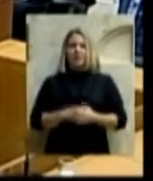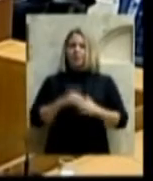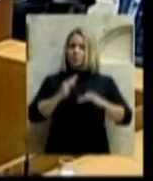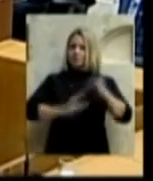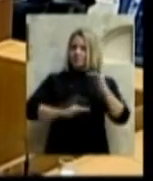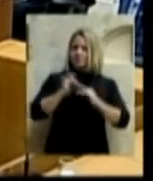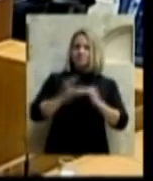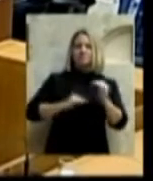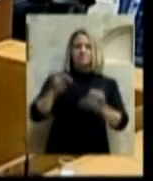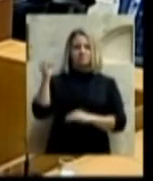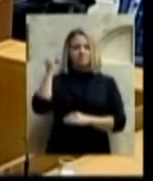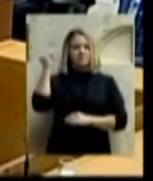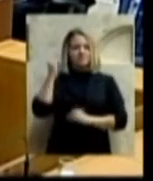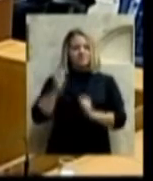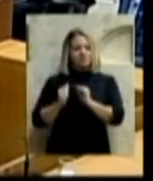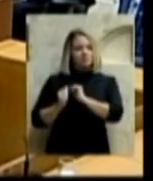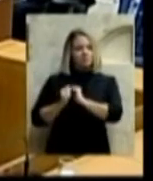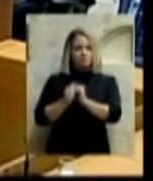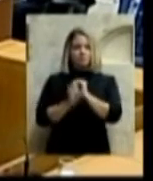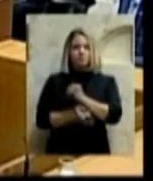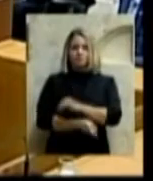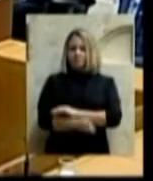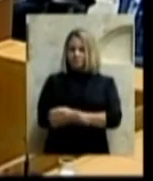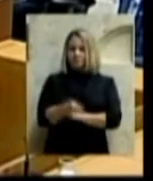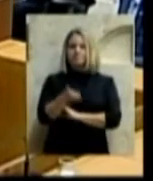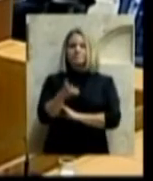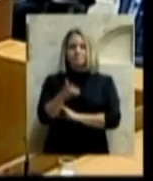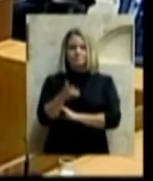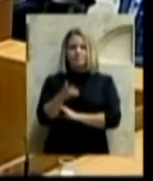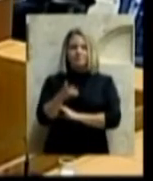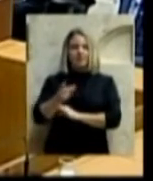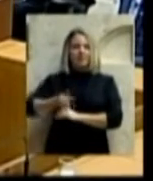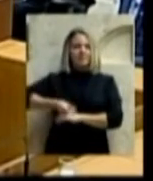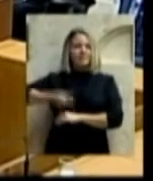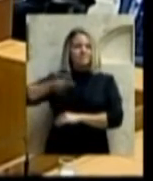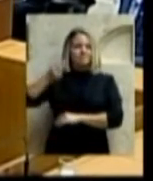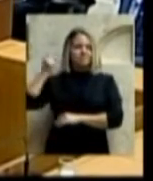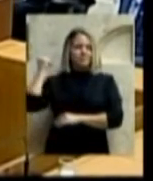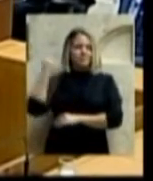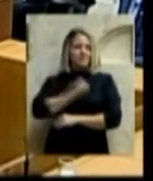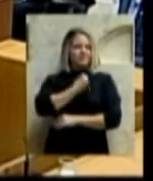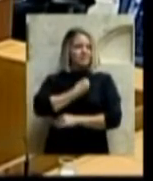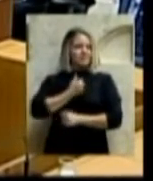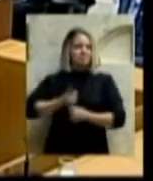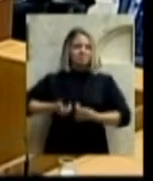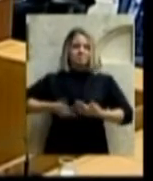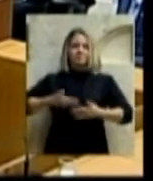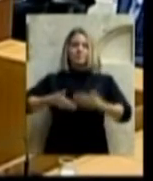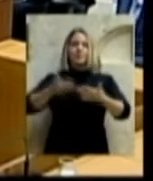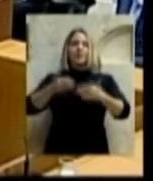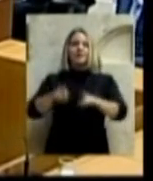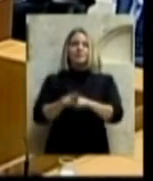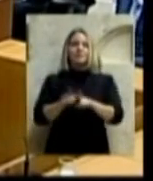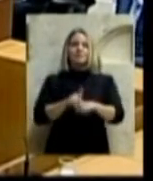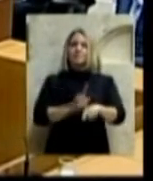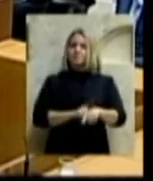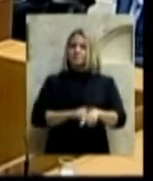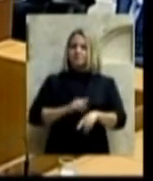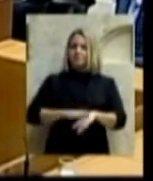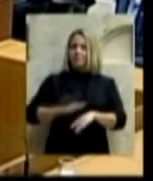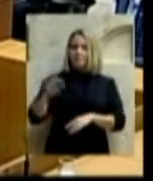Qualidades essenciais que têm acompanhado Vossa Excelência durante toda a sua vida e, sobretudo, nos